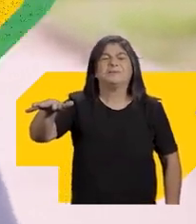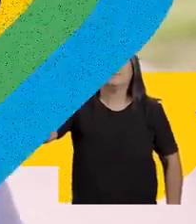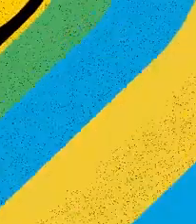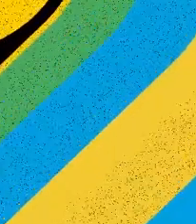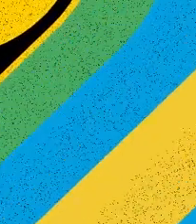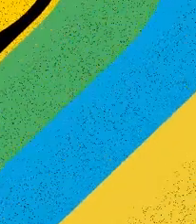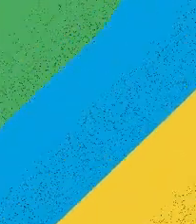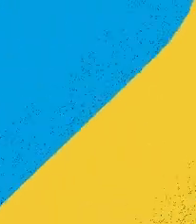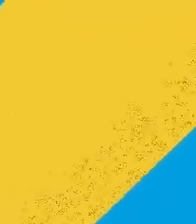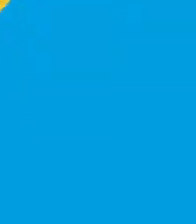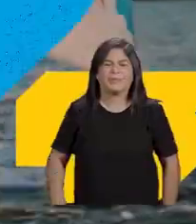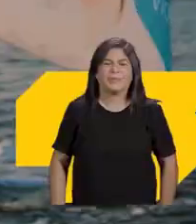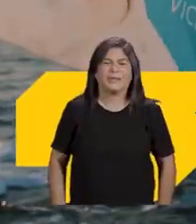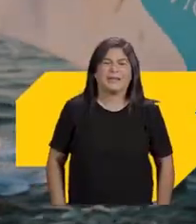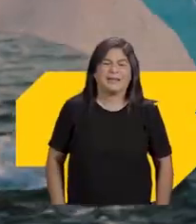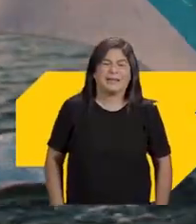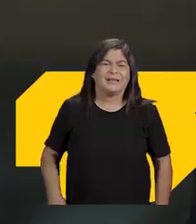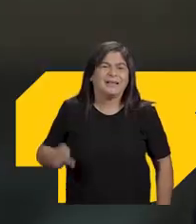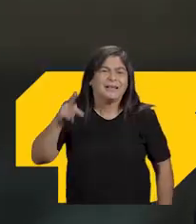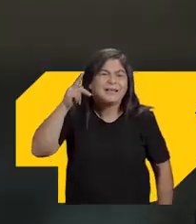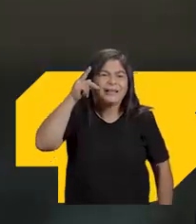gente daquela região.